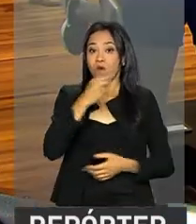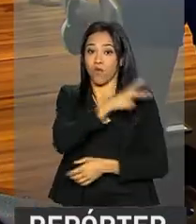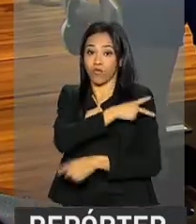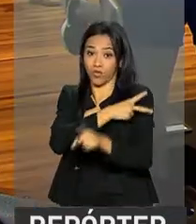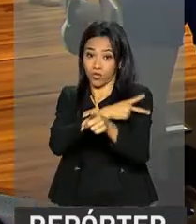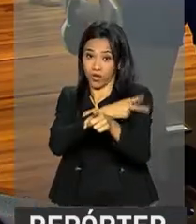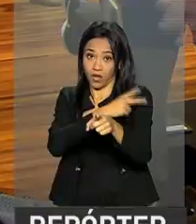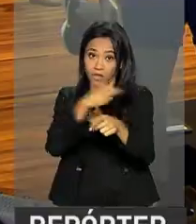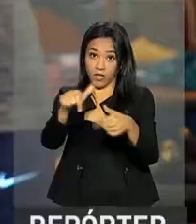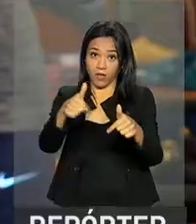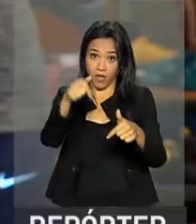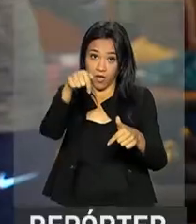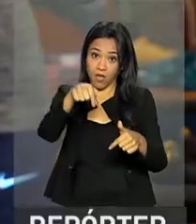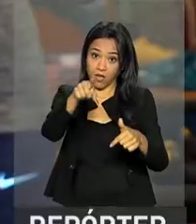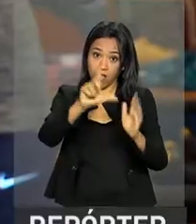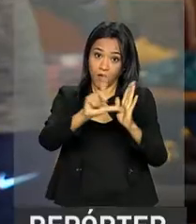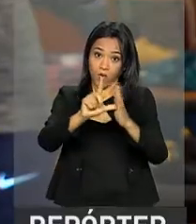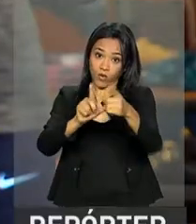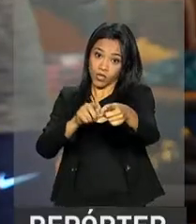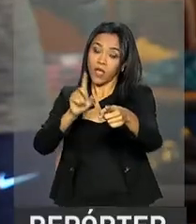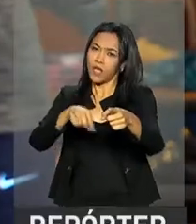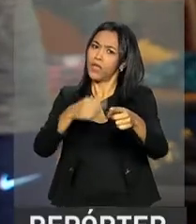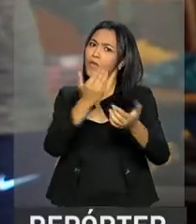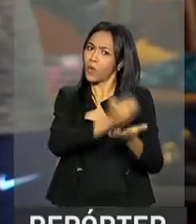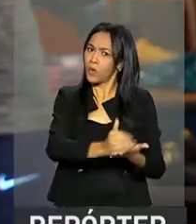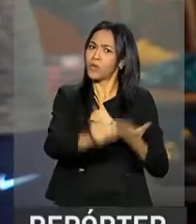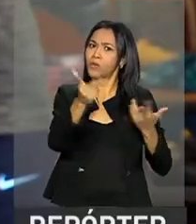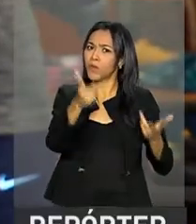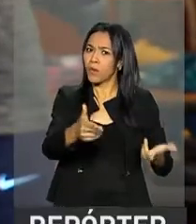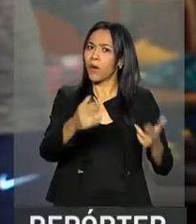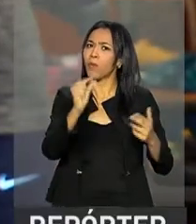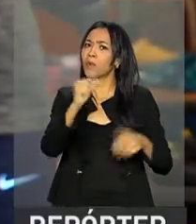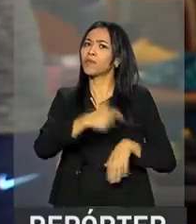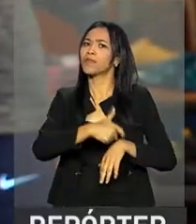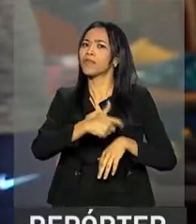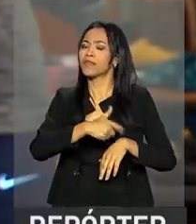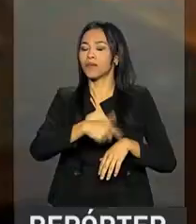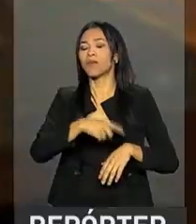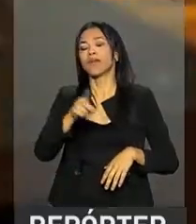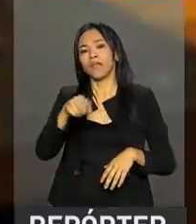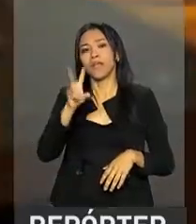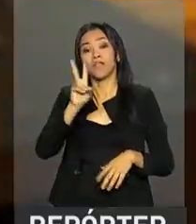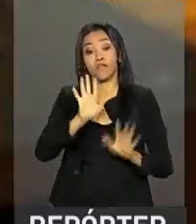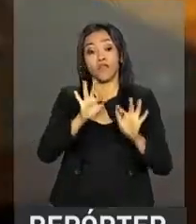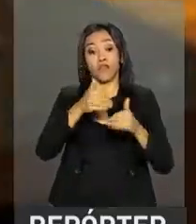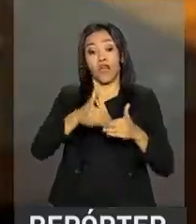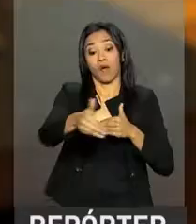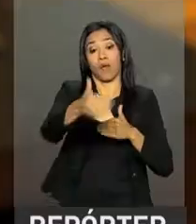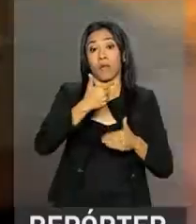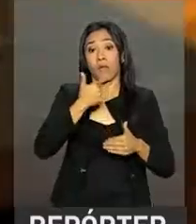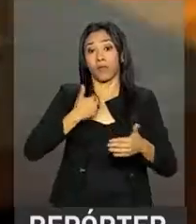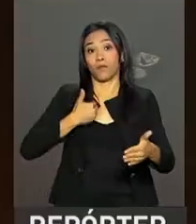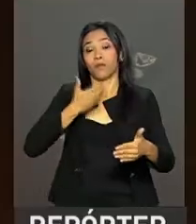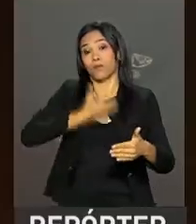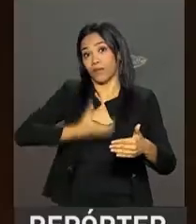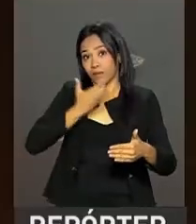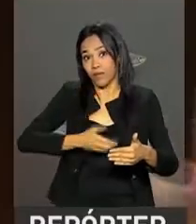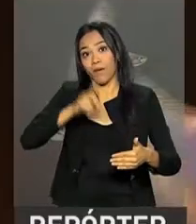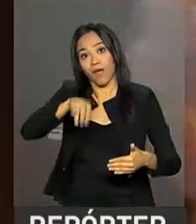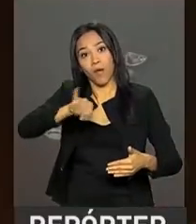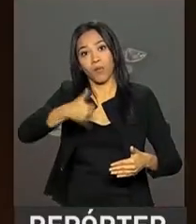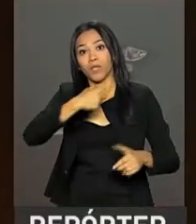trabalha gyan também começou como temporário ele acredita que as vagas de fim de ano só uma boa oportunidade para